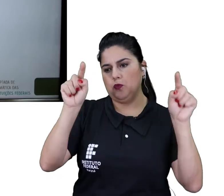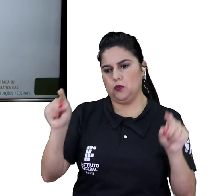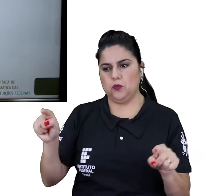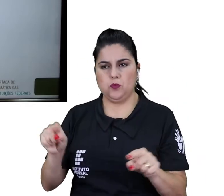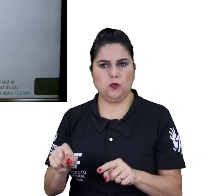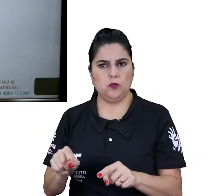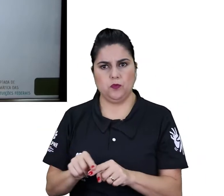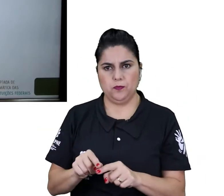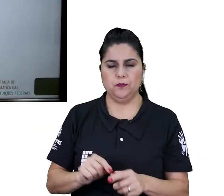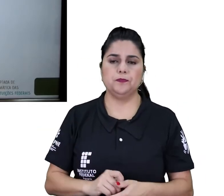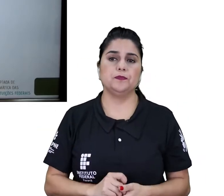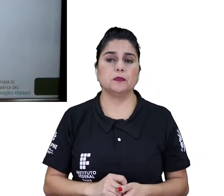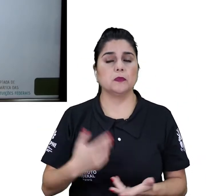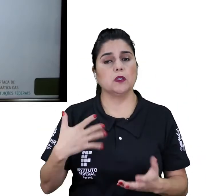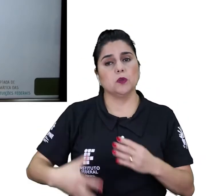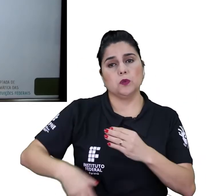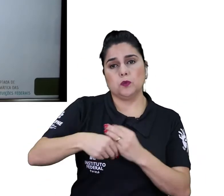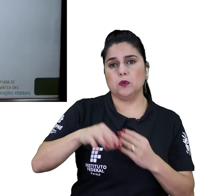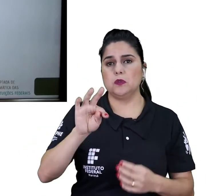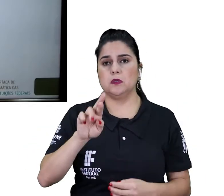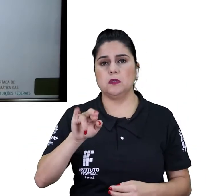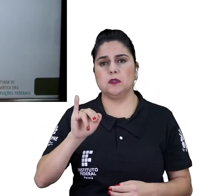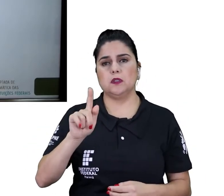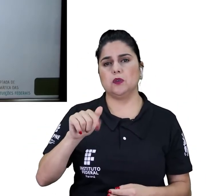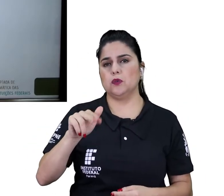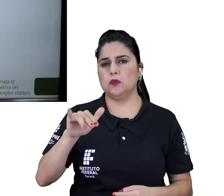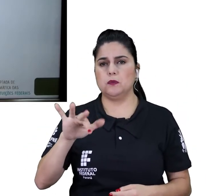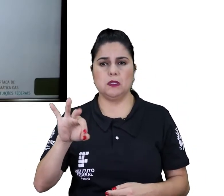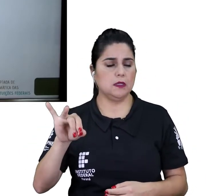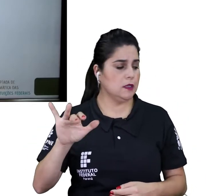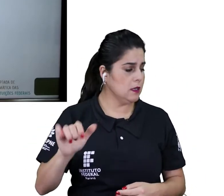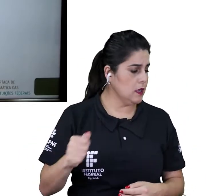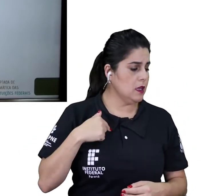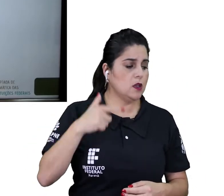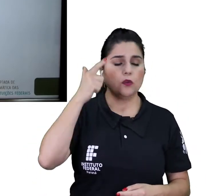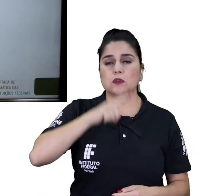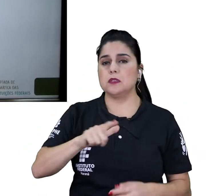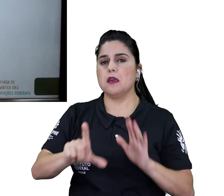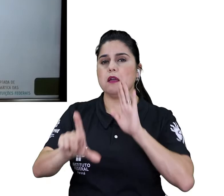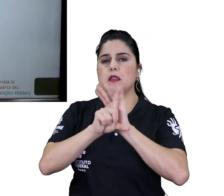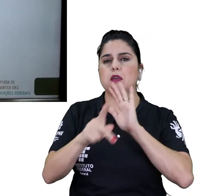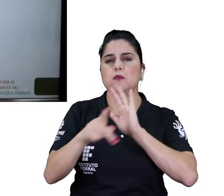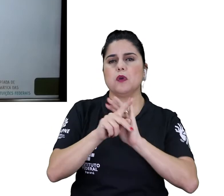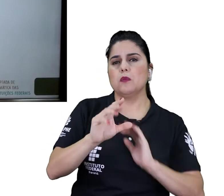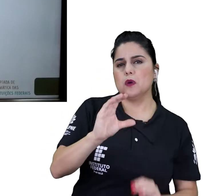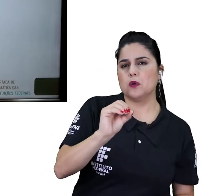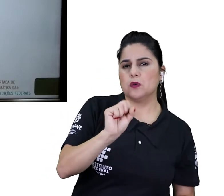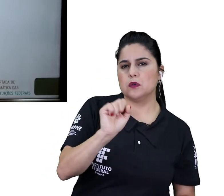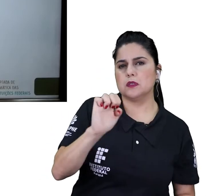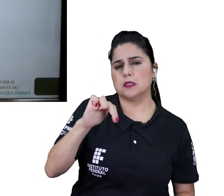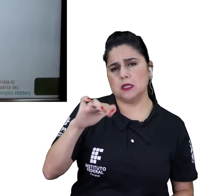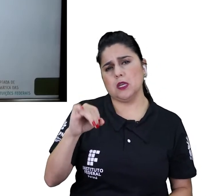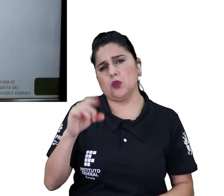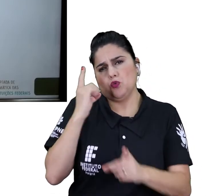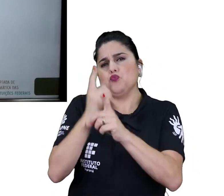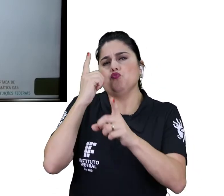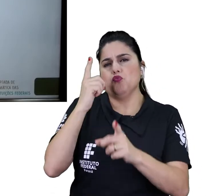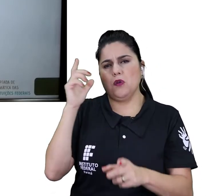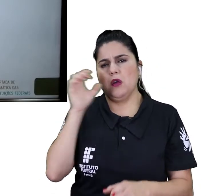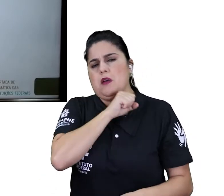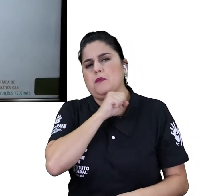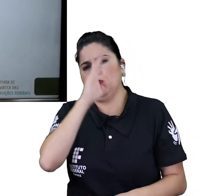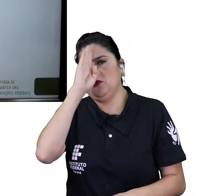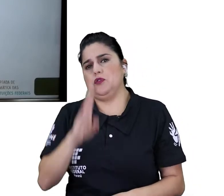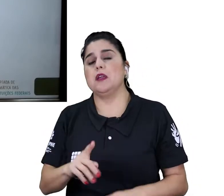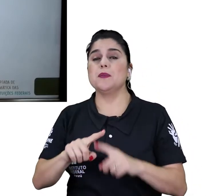Aplicando aqui as razões trigonométricas, poderia aplicar a lei dos cossenos e eu já acharia o lado do segundo hexágono de